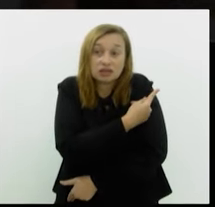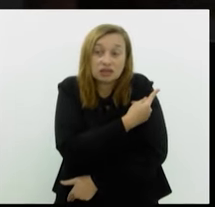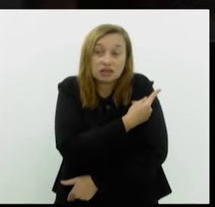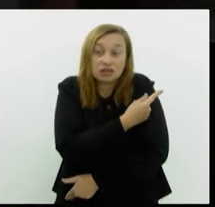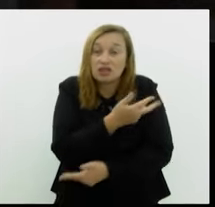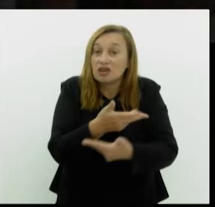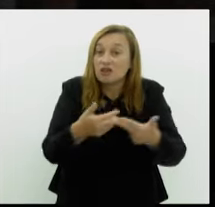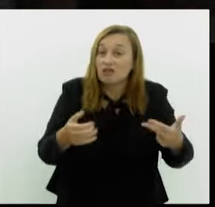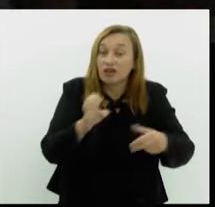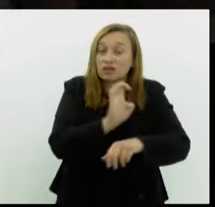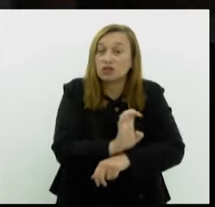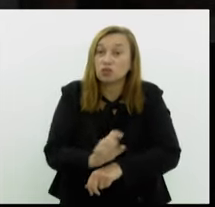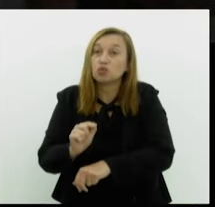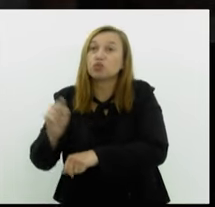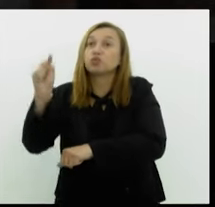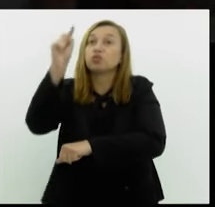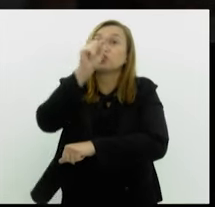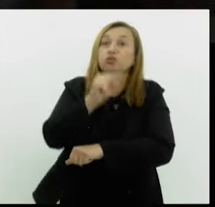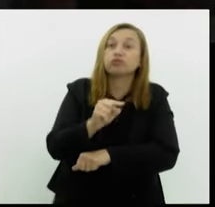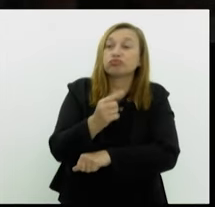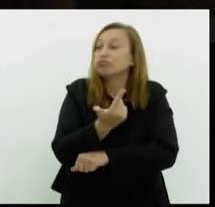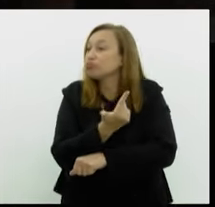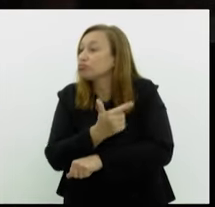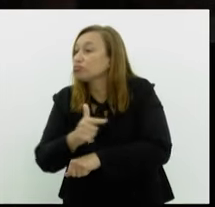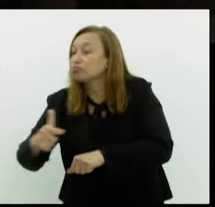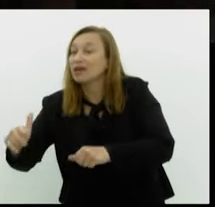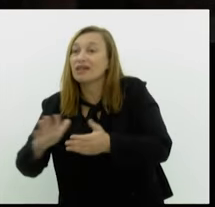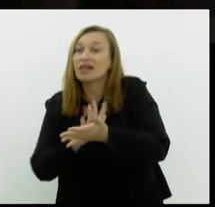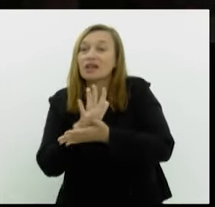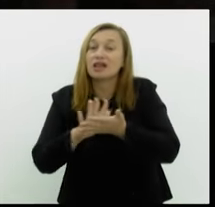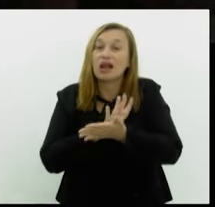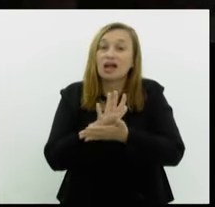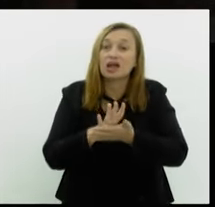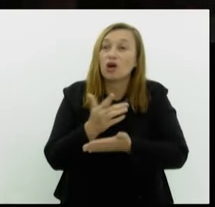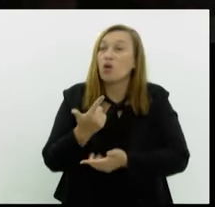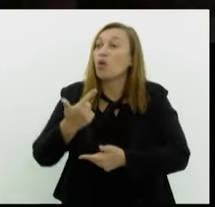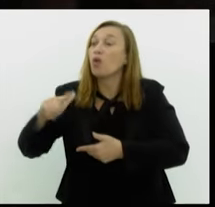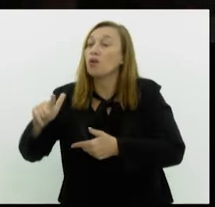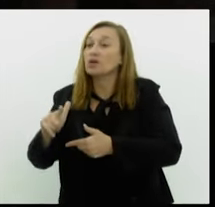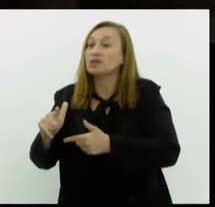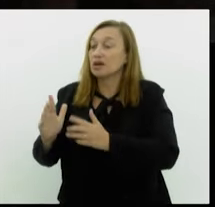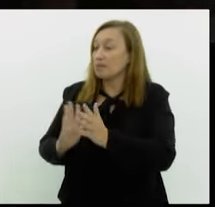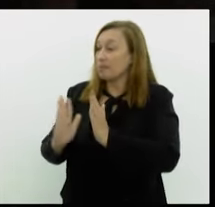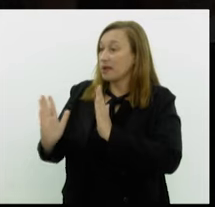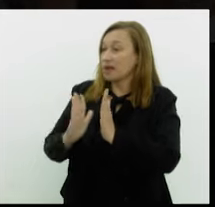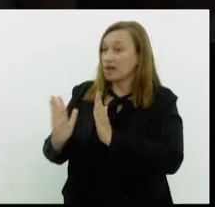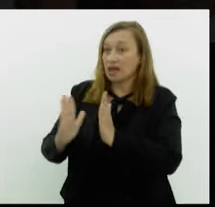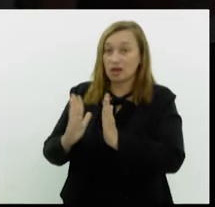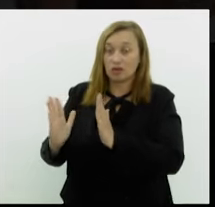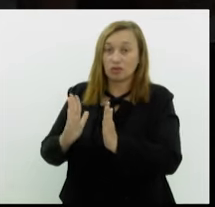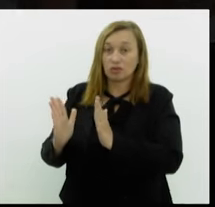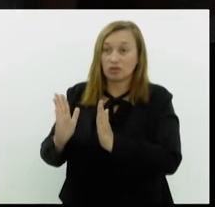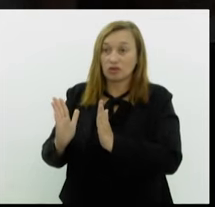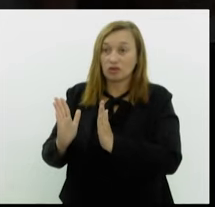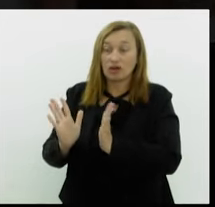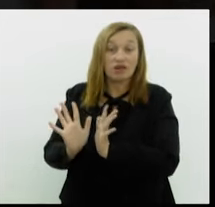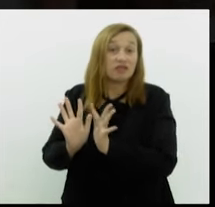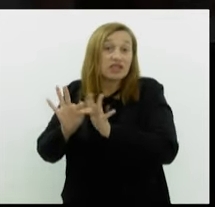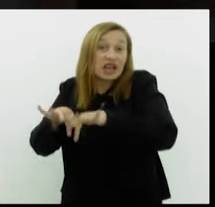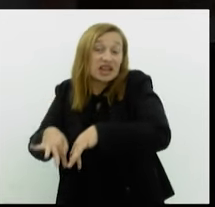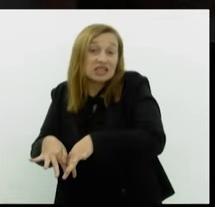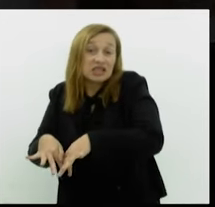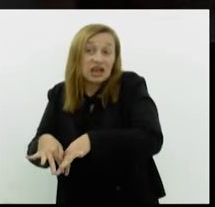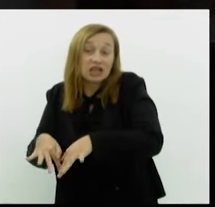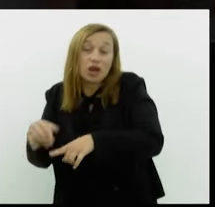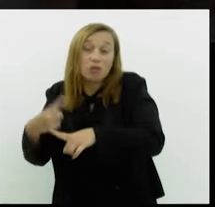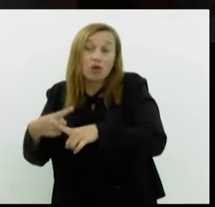estados brasileiros, porque não estão sendo aplicadas. E a vacina que tinha ter